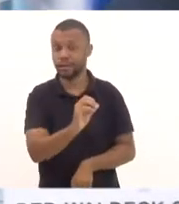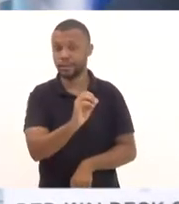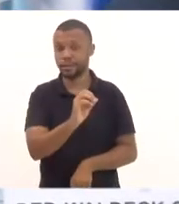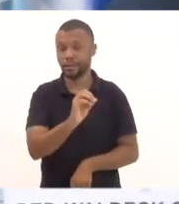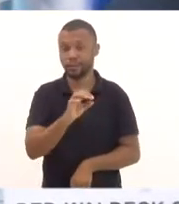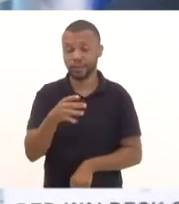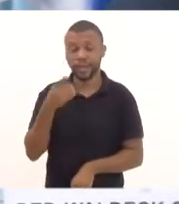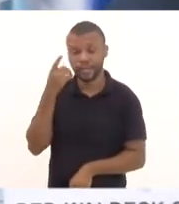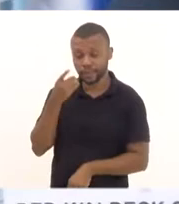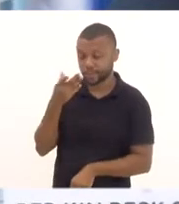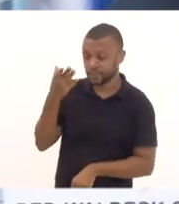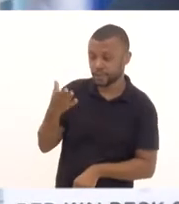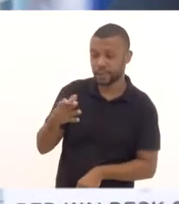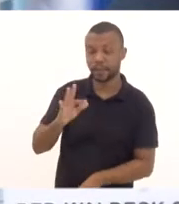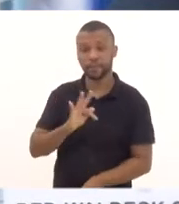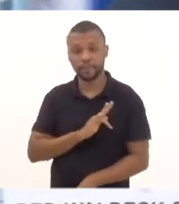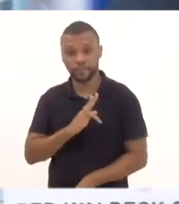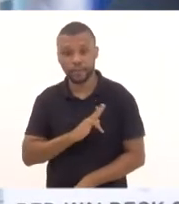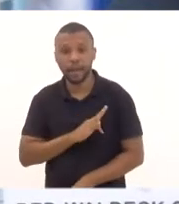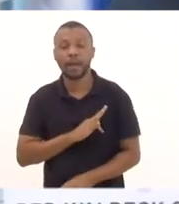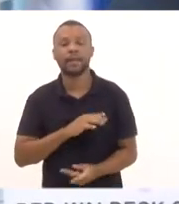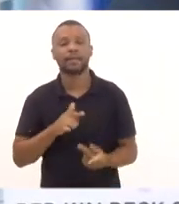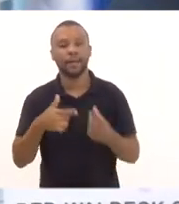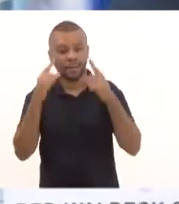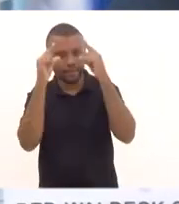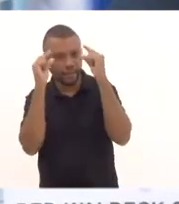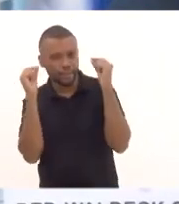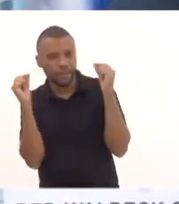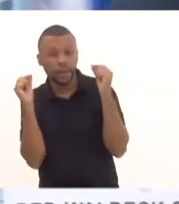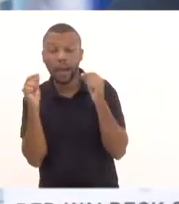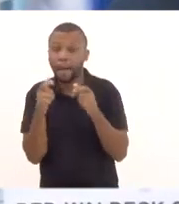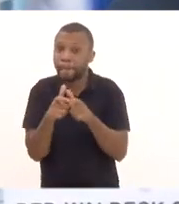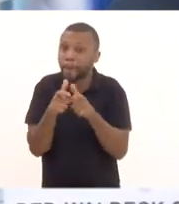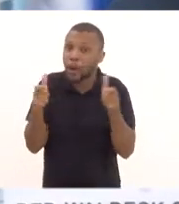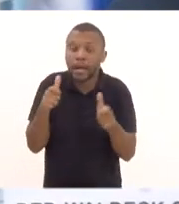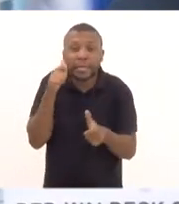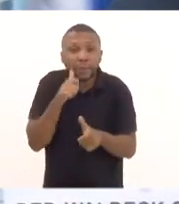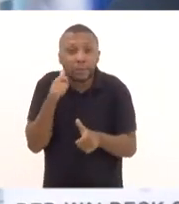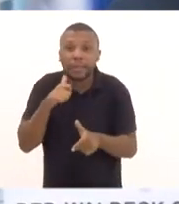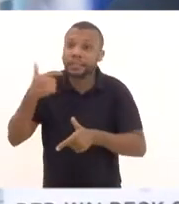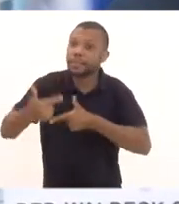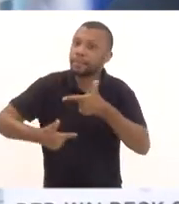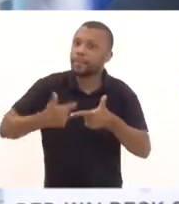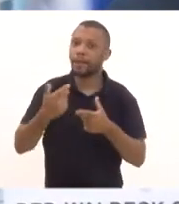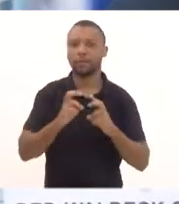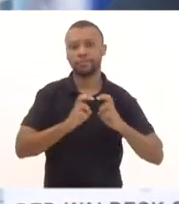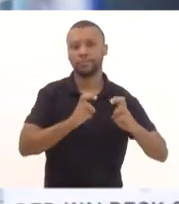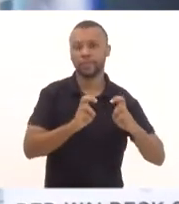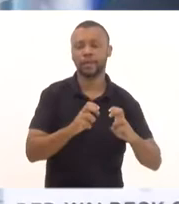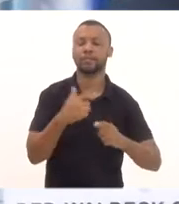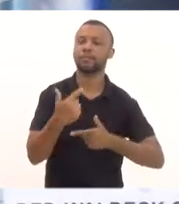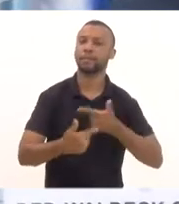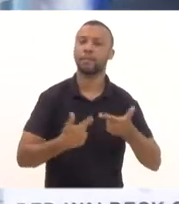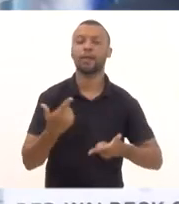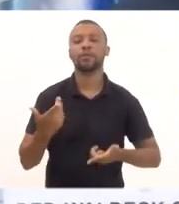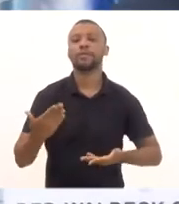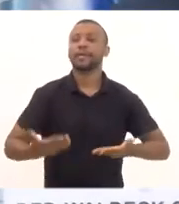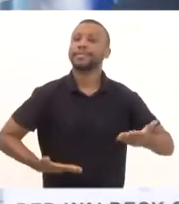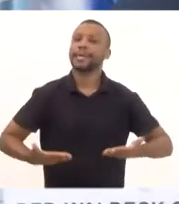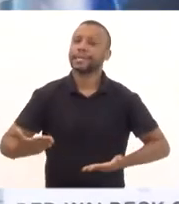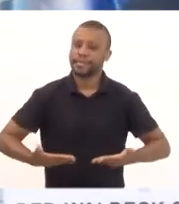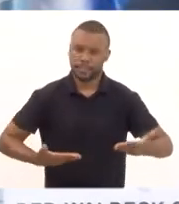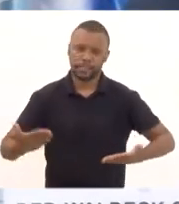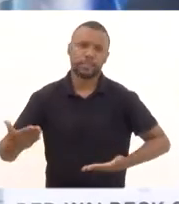Rocha enfermeira Rejane né e almofada as mulheres que utilizam sistemas Delgado são diarista né São pessoas que trabalham no dia a dia na luta